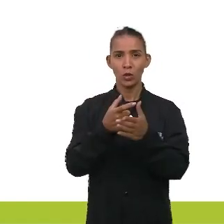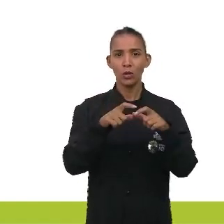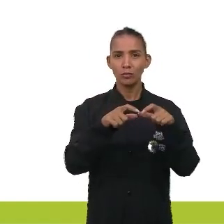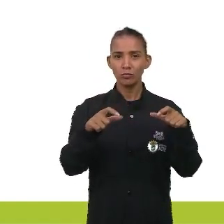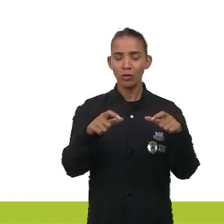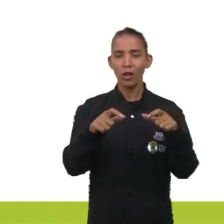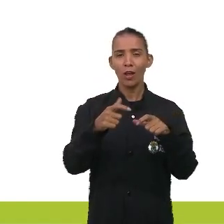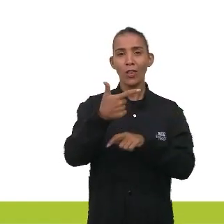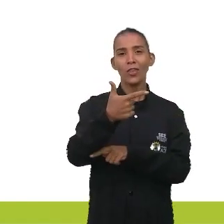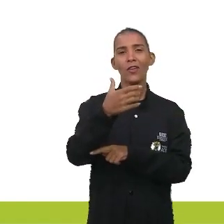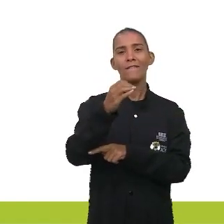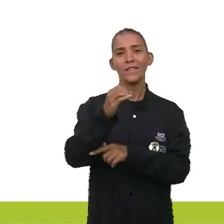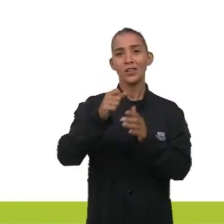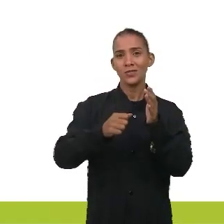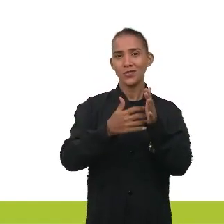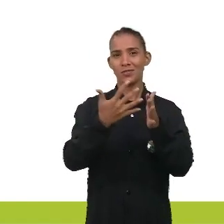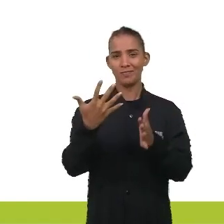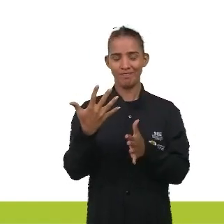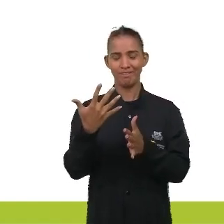20 maneiras distintas.